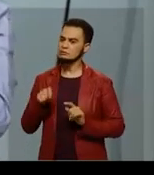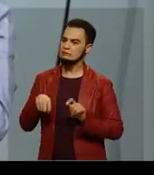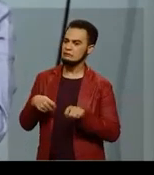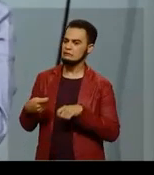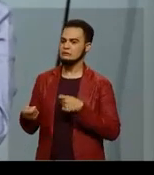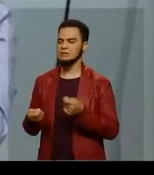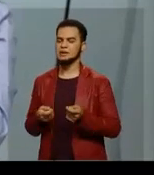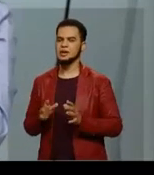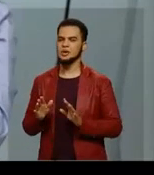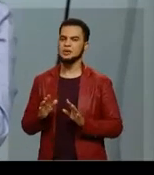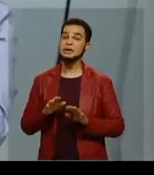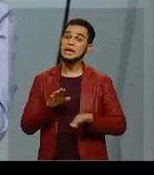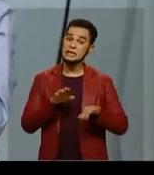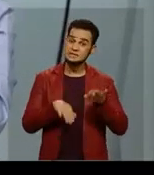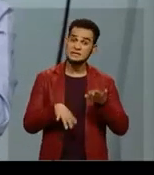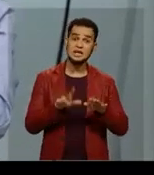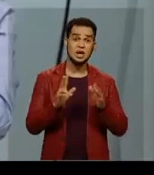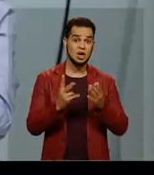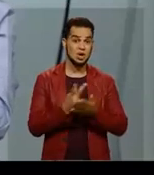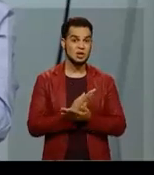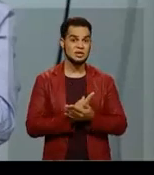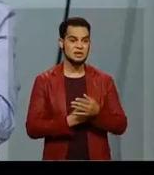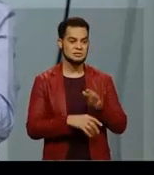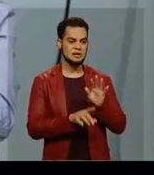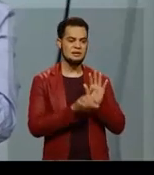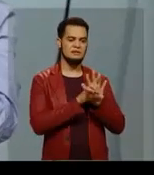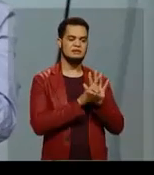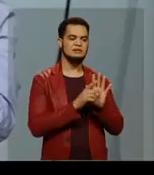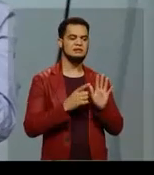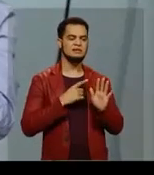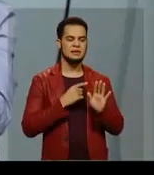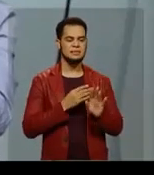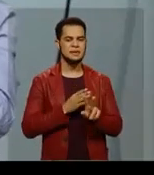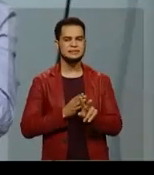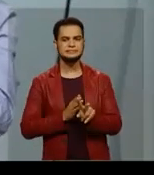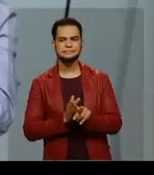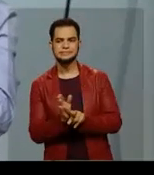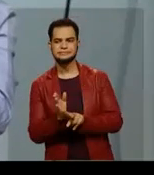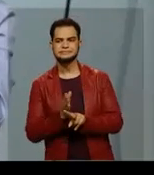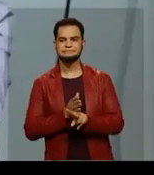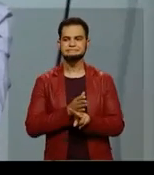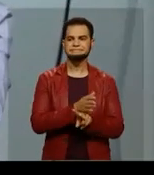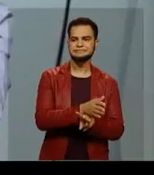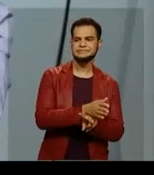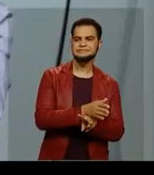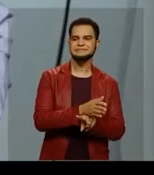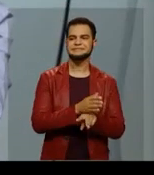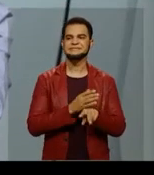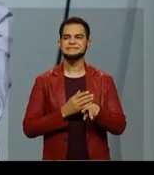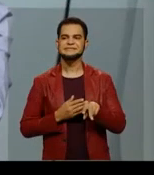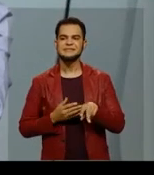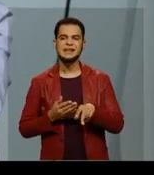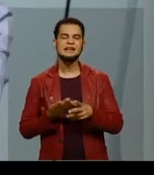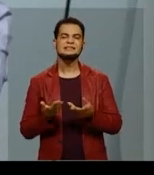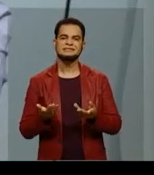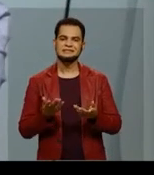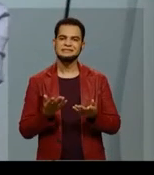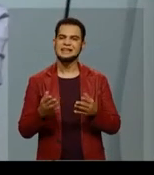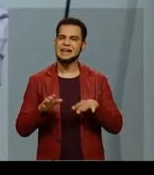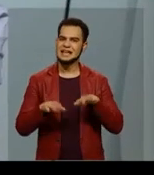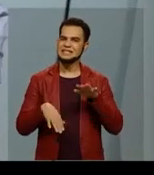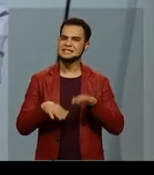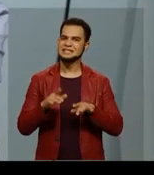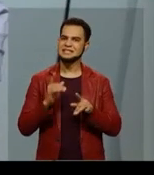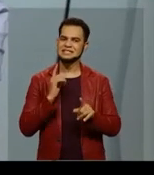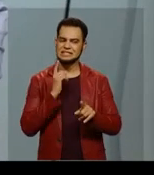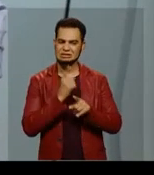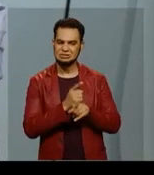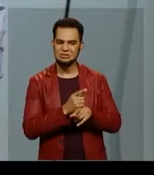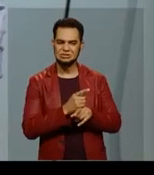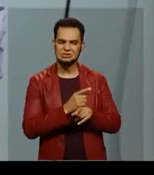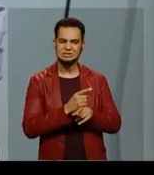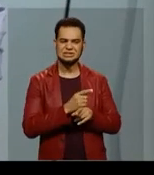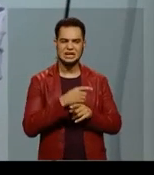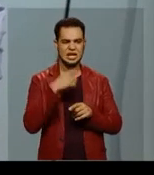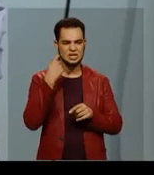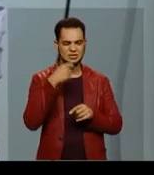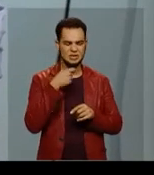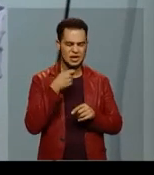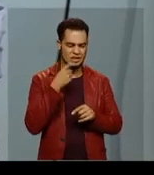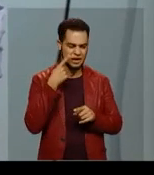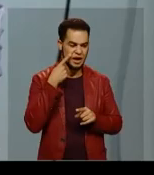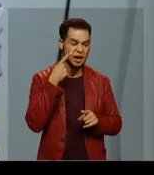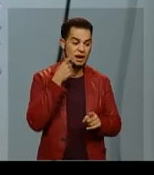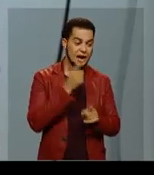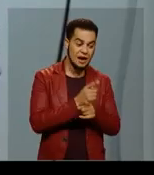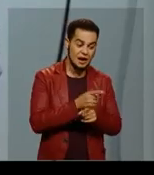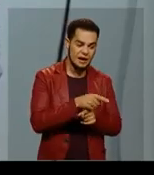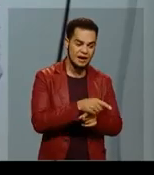que tem, a gente sabe. E a lei, o advogado pegou a lei lá, achou uma brecha na lei, é alguma coisa que não está tão amarrada.